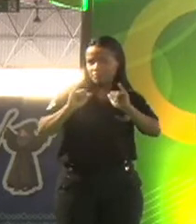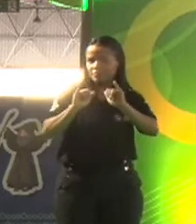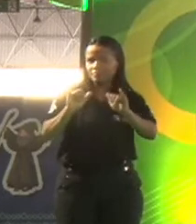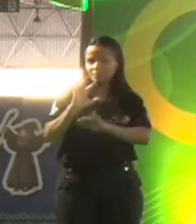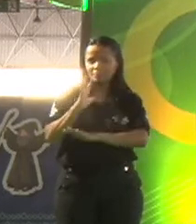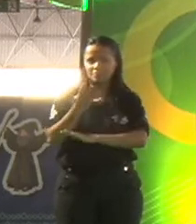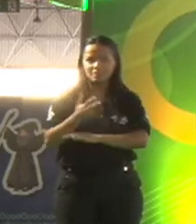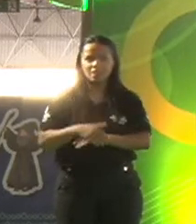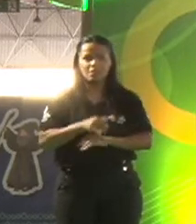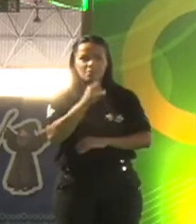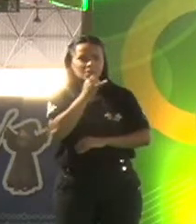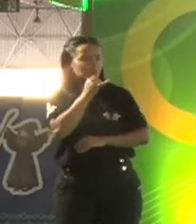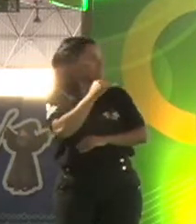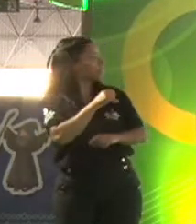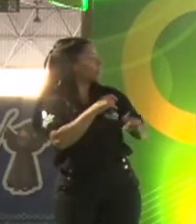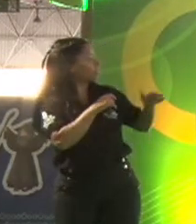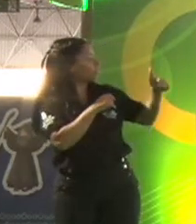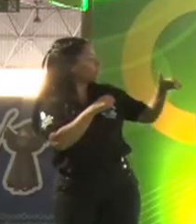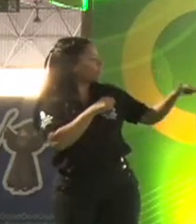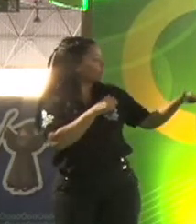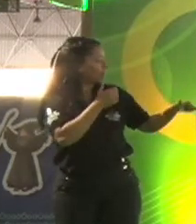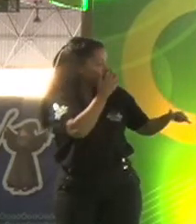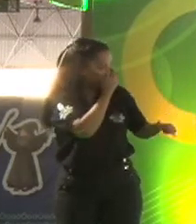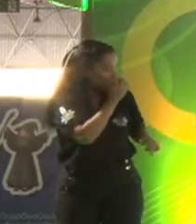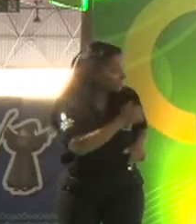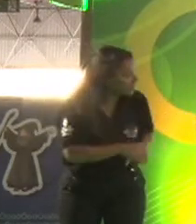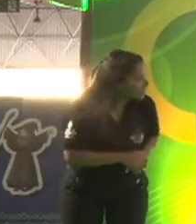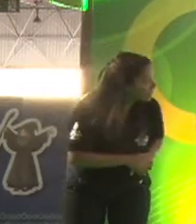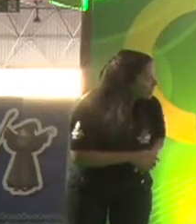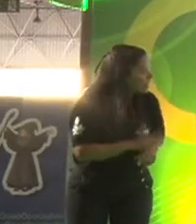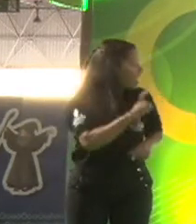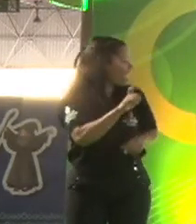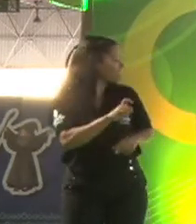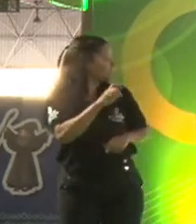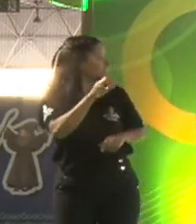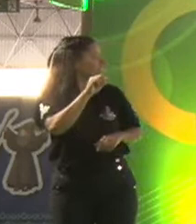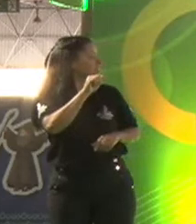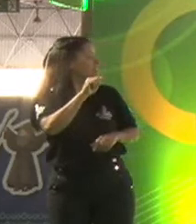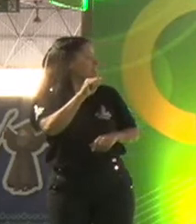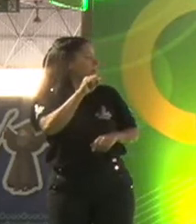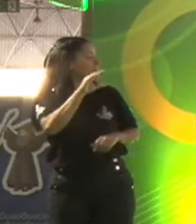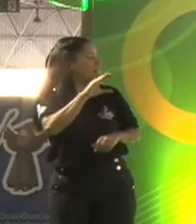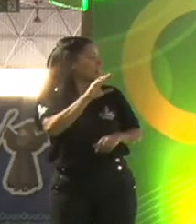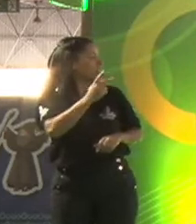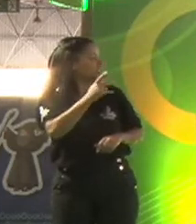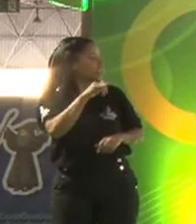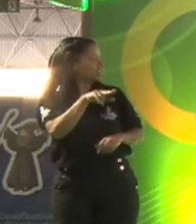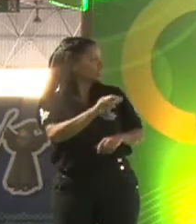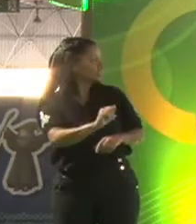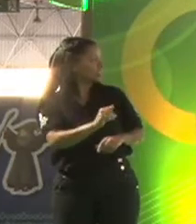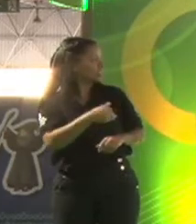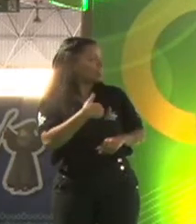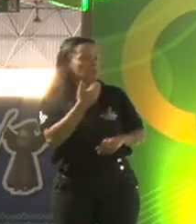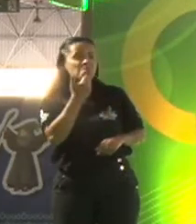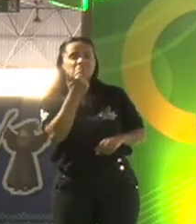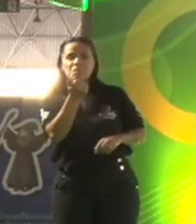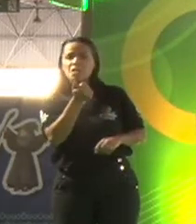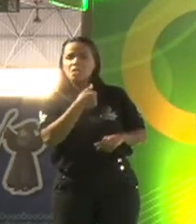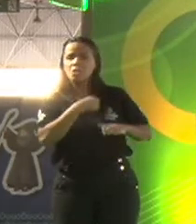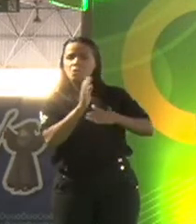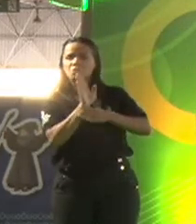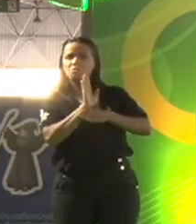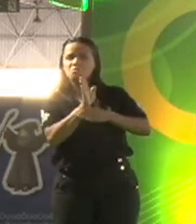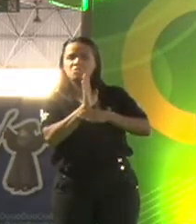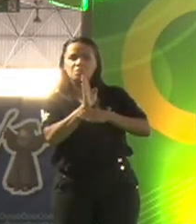no caso do China 2014 só vingando ganhou o prêmio de melhor filme do do Oscar desse desse ano